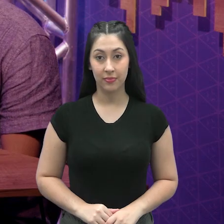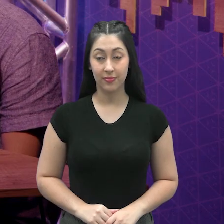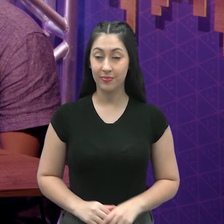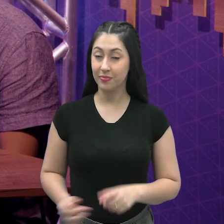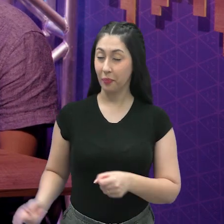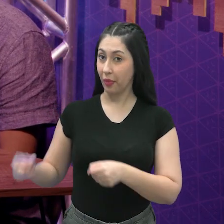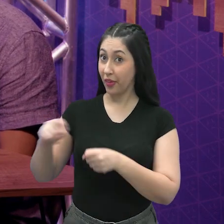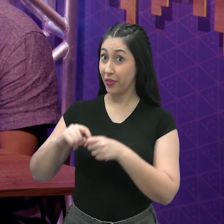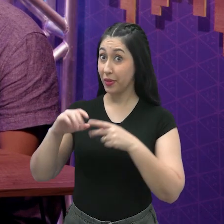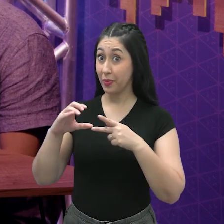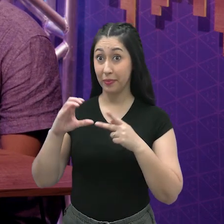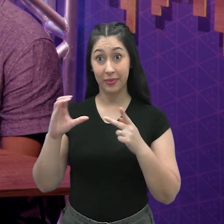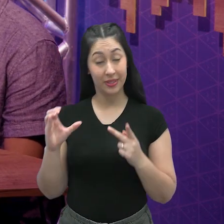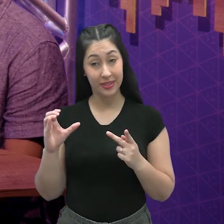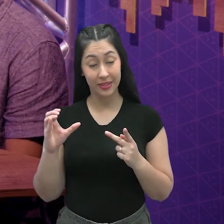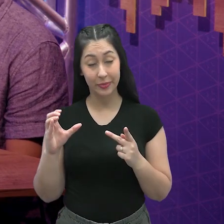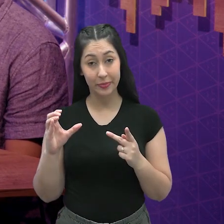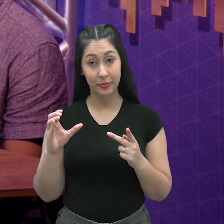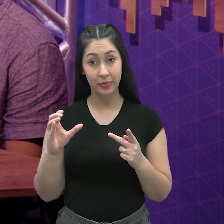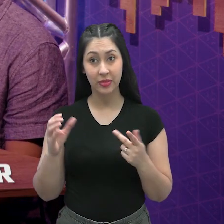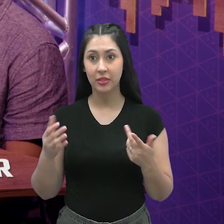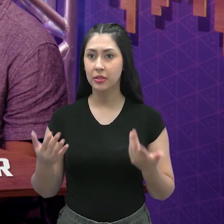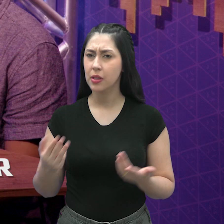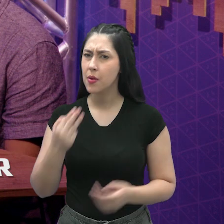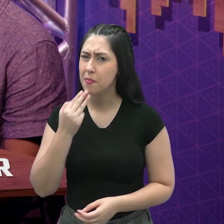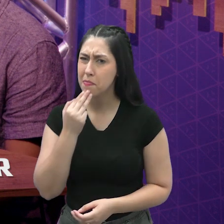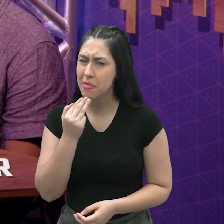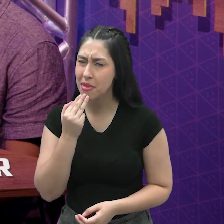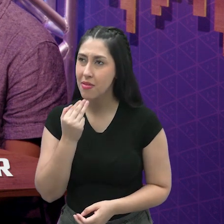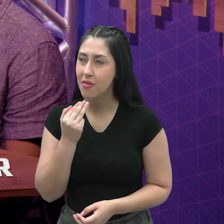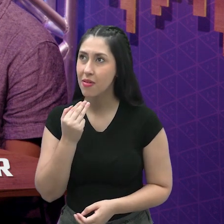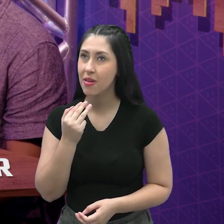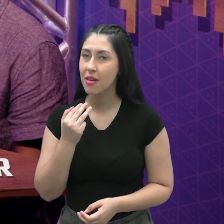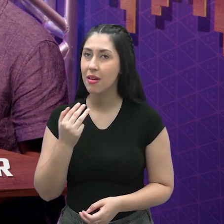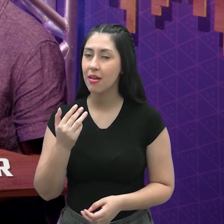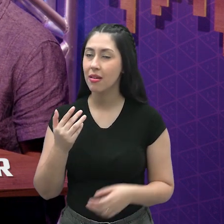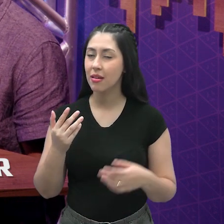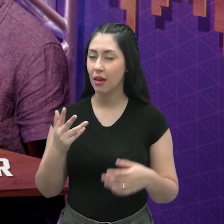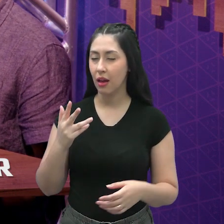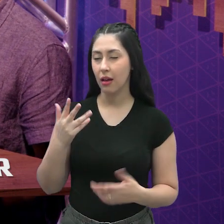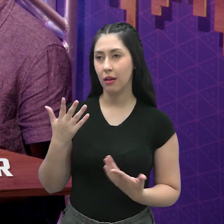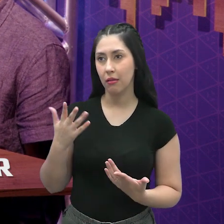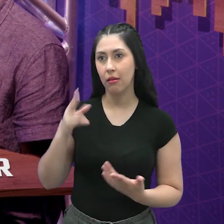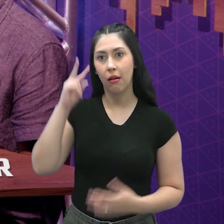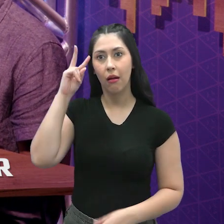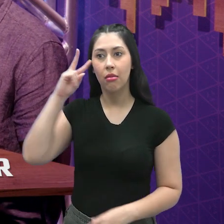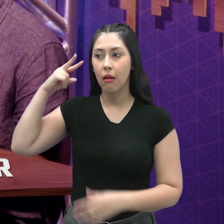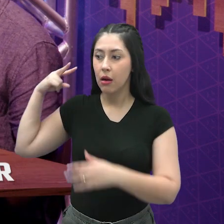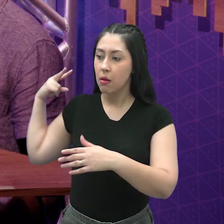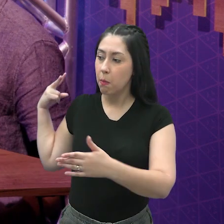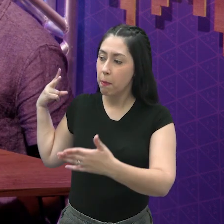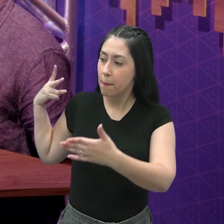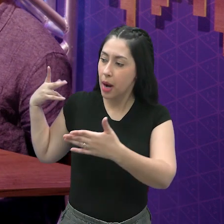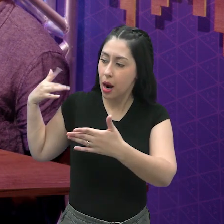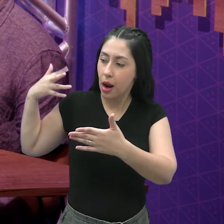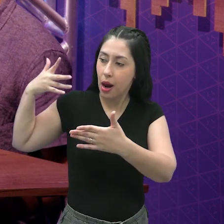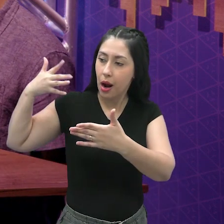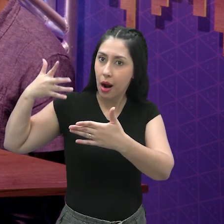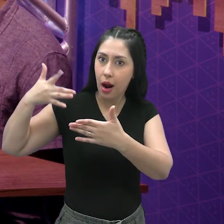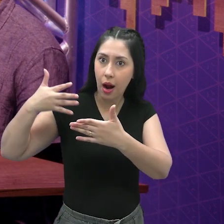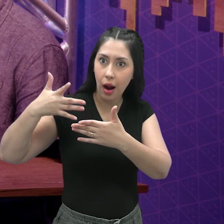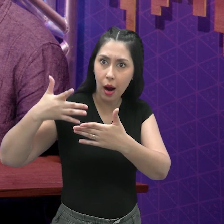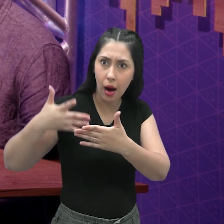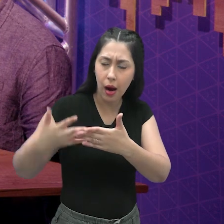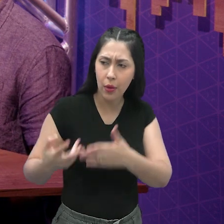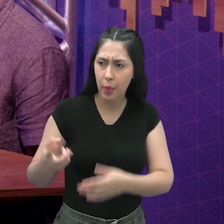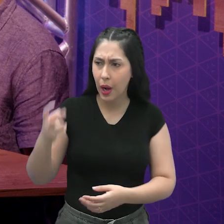De volta com o Pode Ser. E, Matheus, essa história, essa pluralidade da